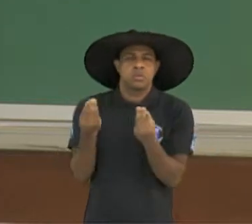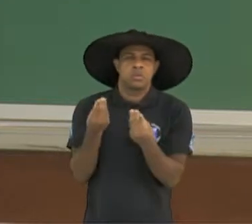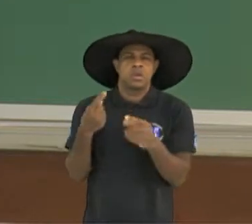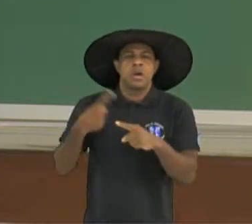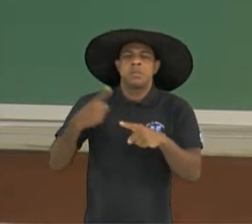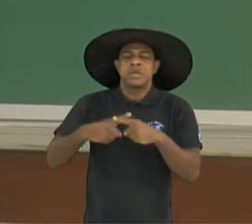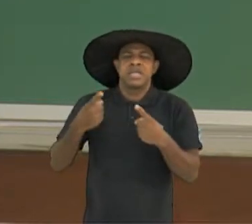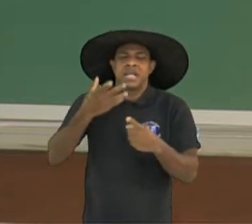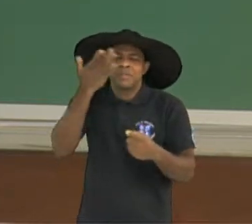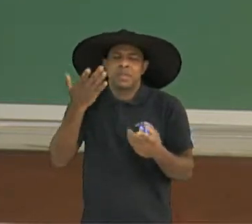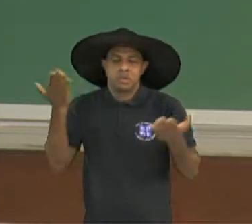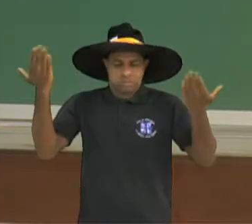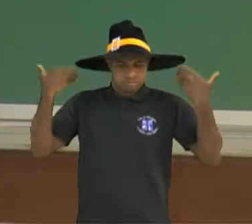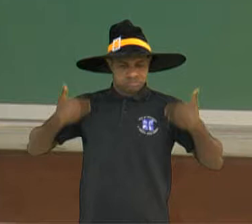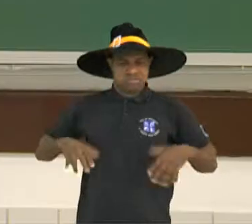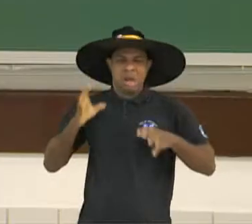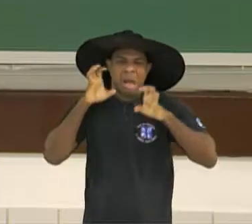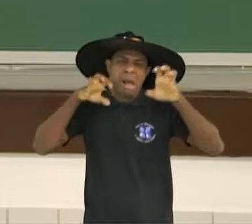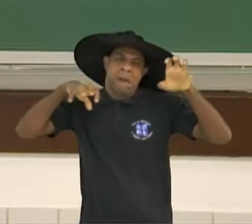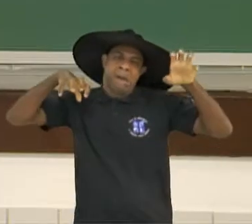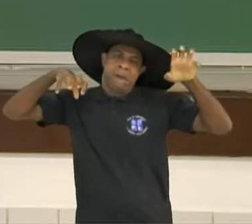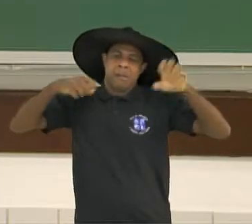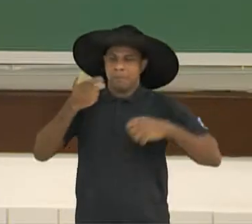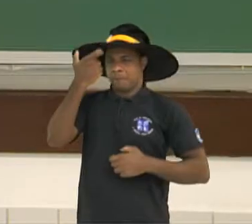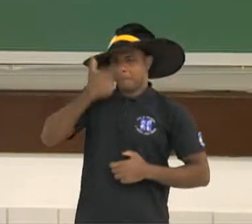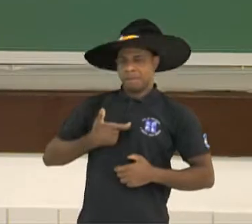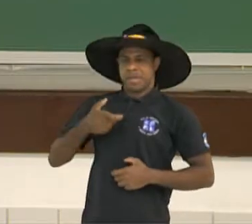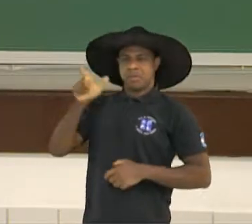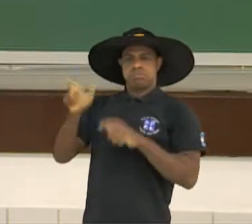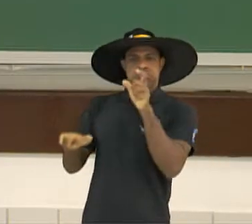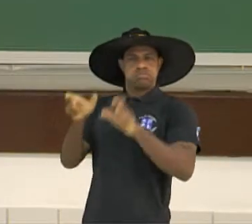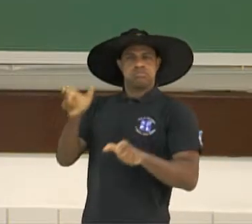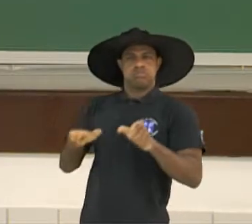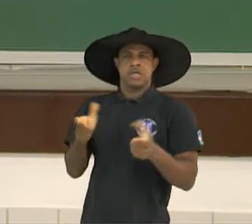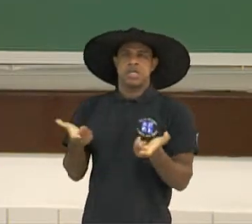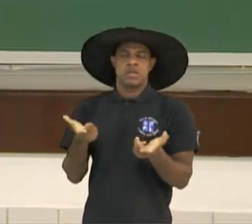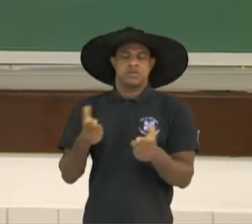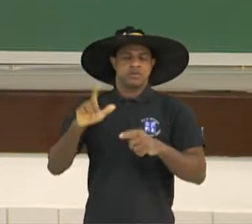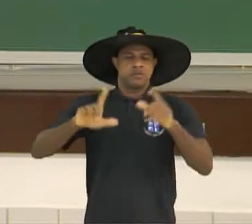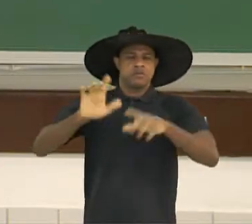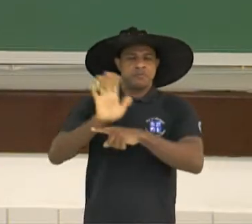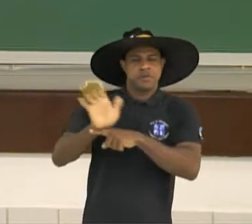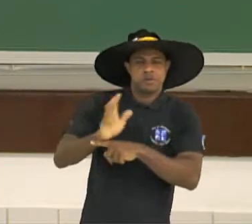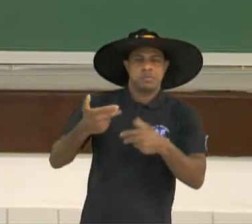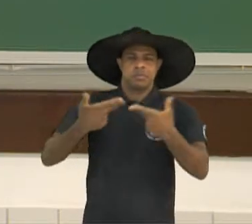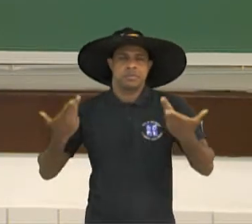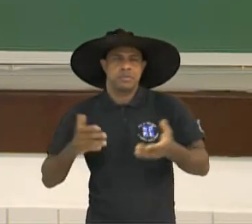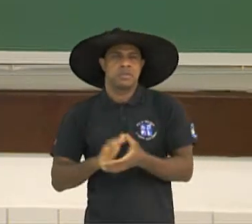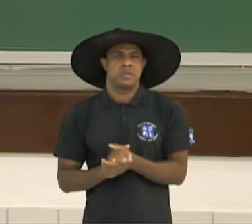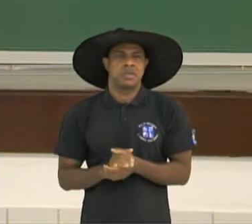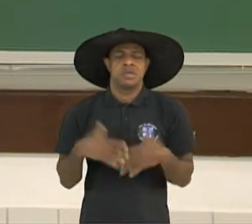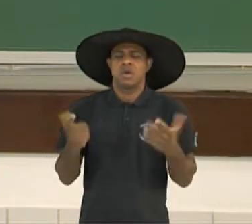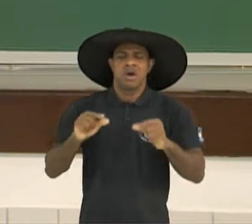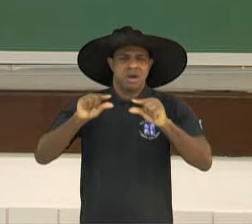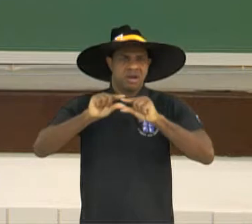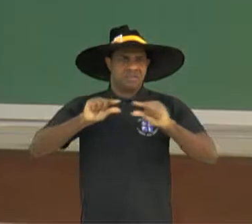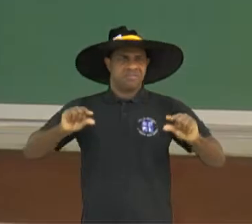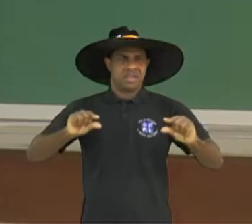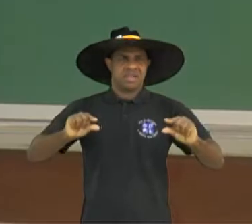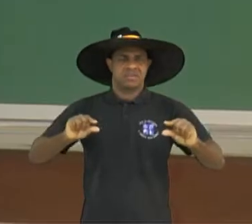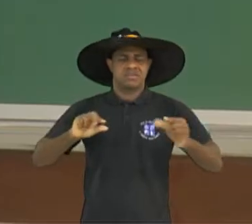pessoas se vestem como monstros, como personagens de filme, personagens de quadrinhos? E o que a frase trick or